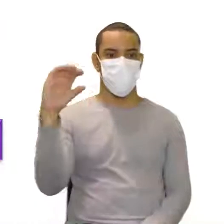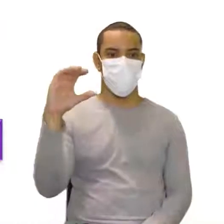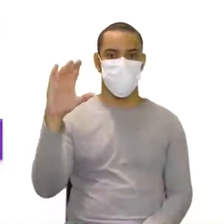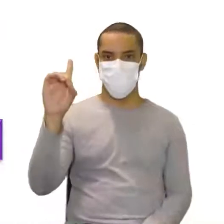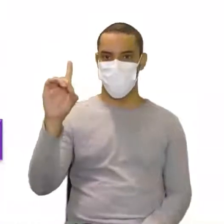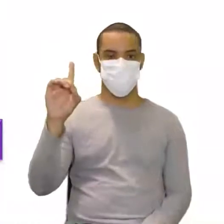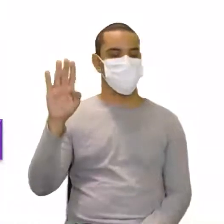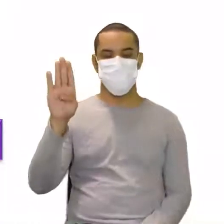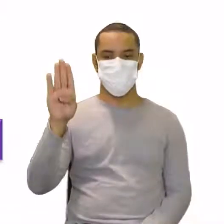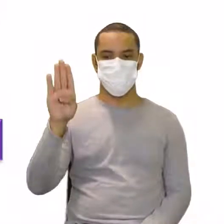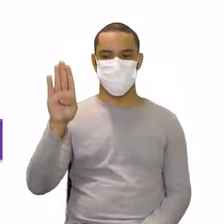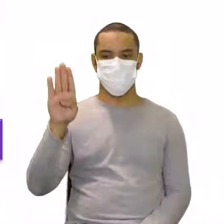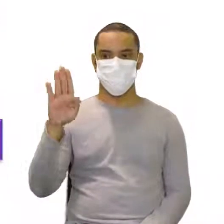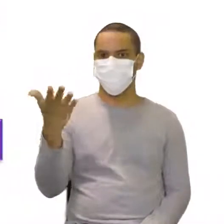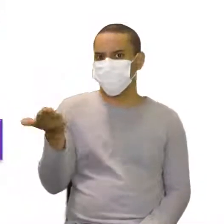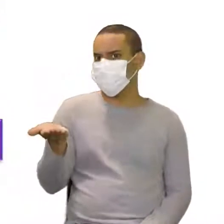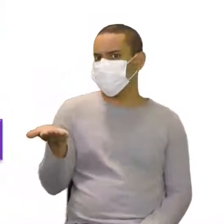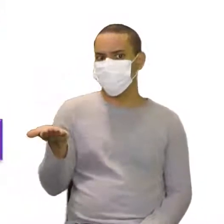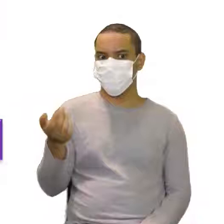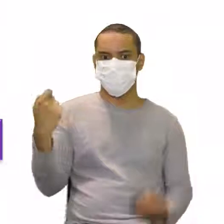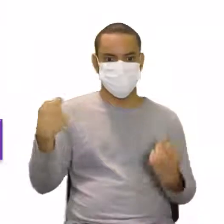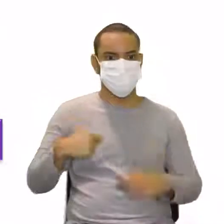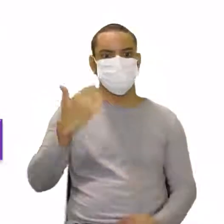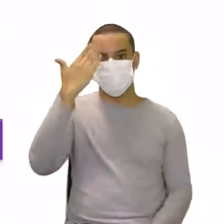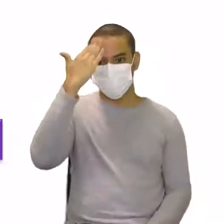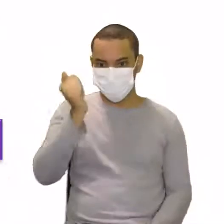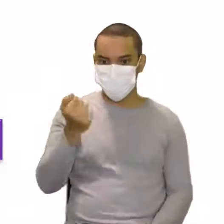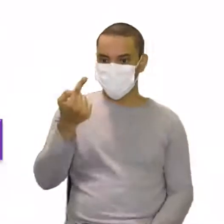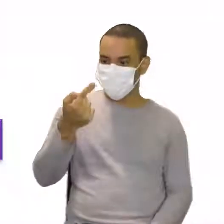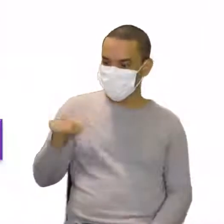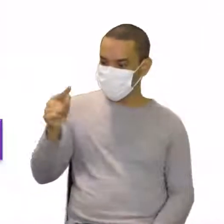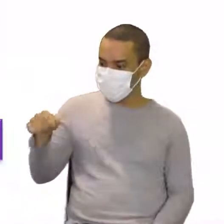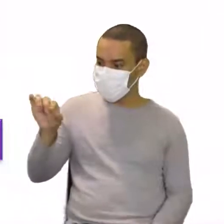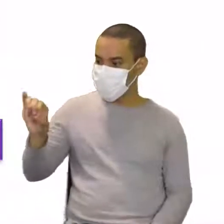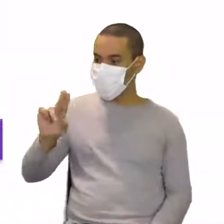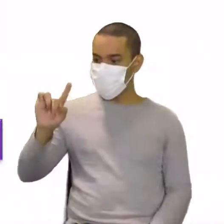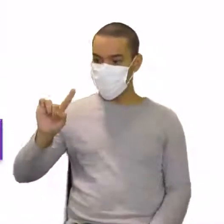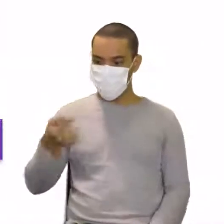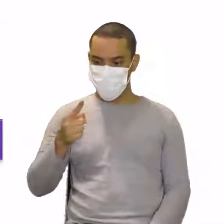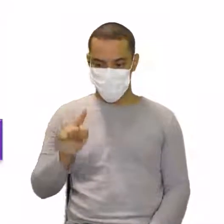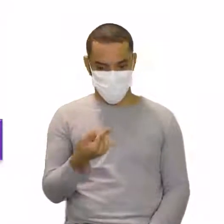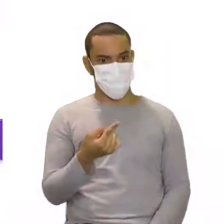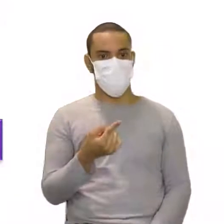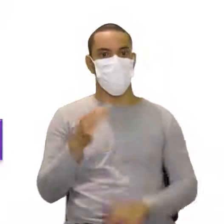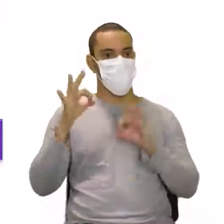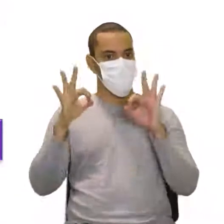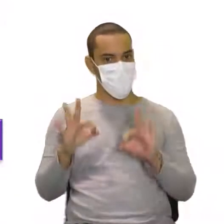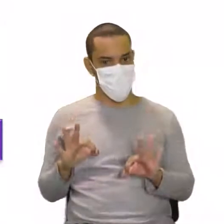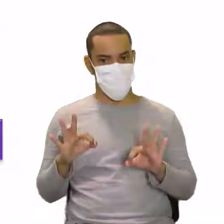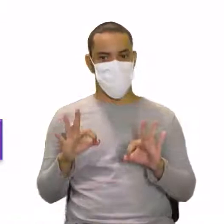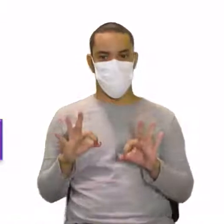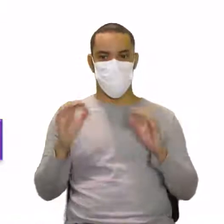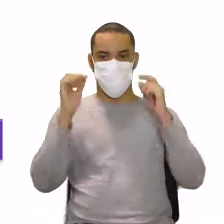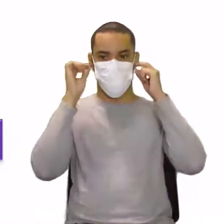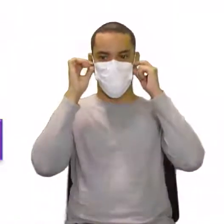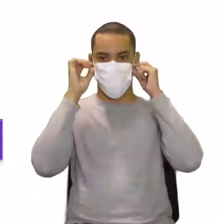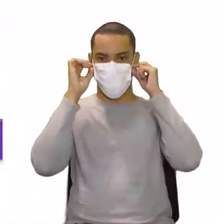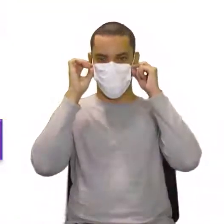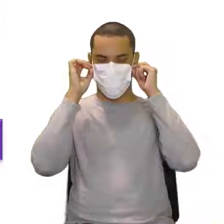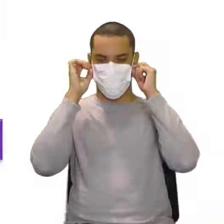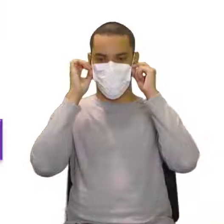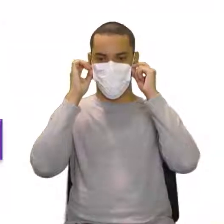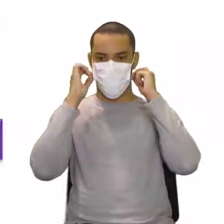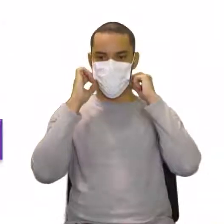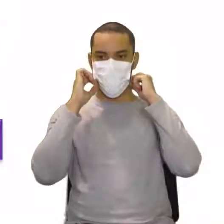Acaba errando uma questão por não saber passar a vírgula ou para a direita ou para a esquerda.